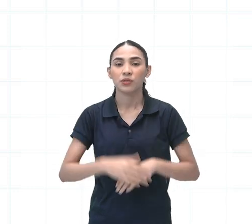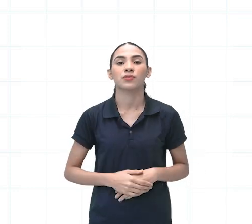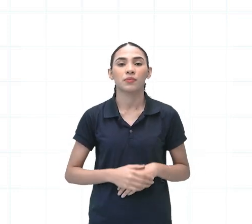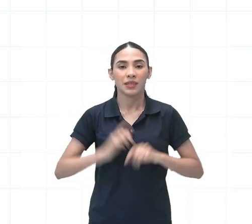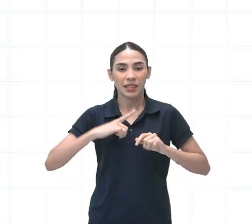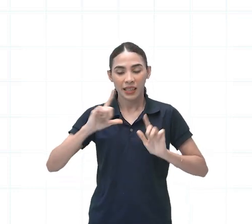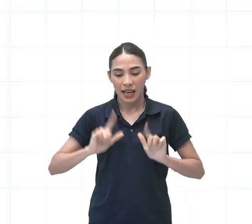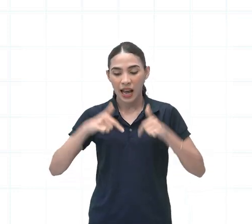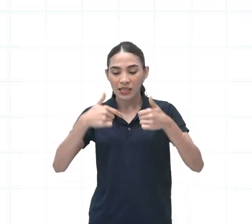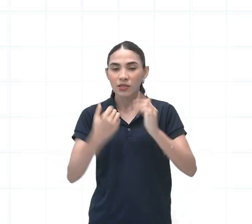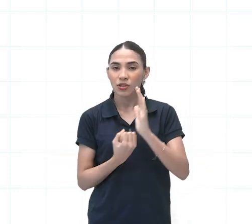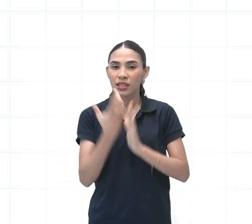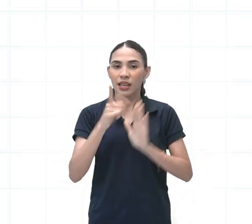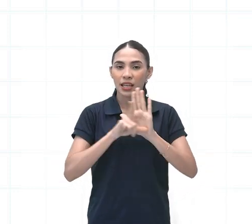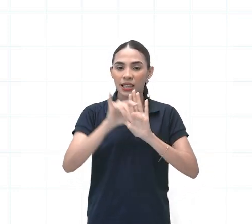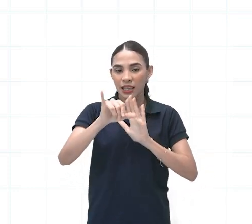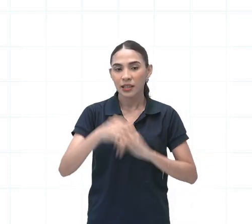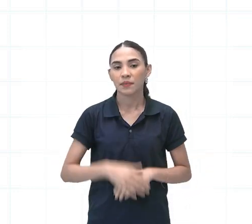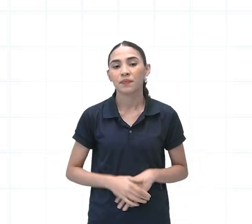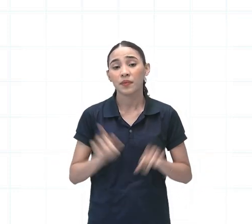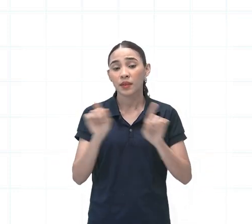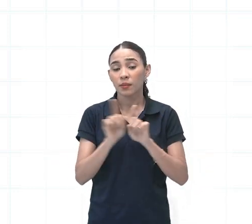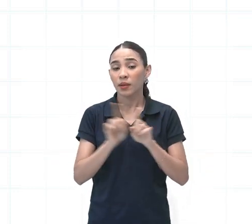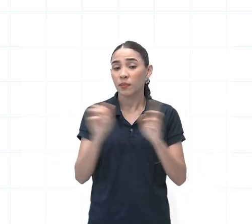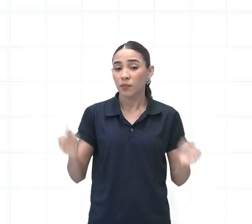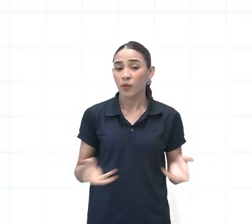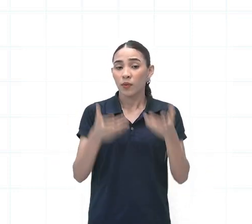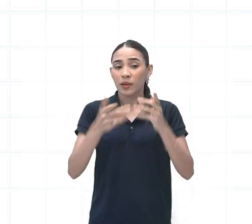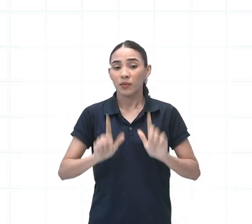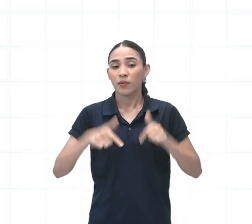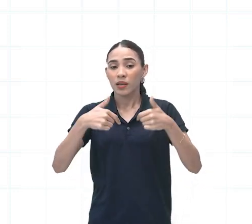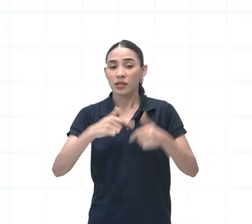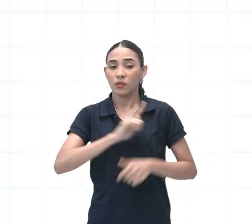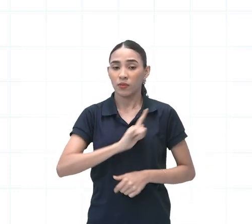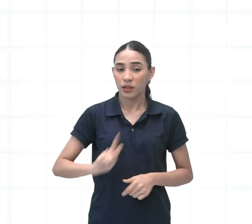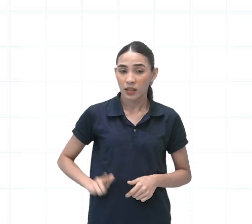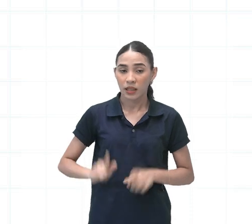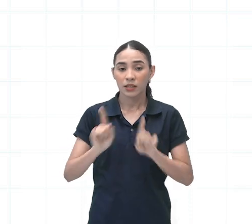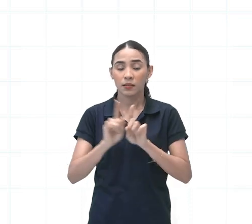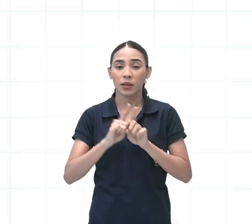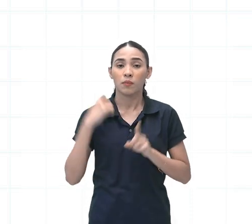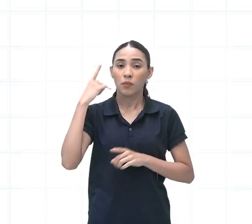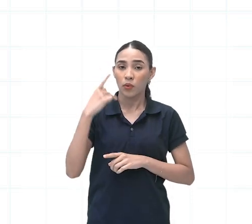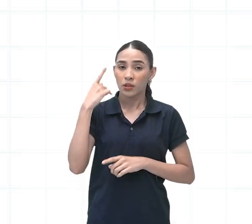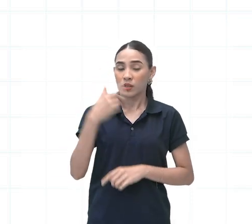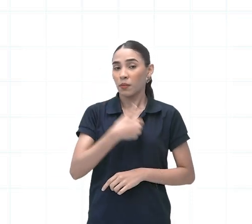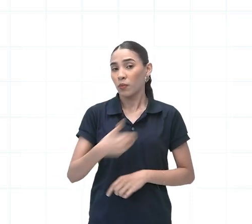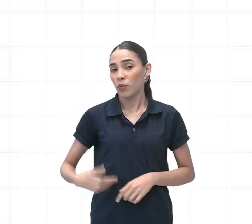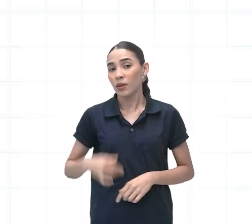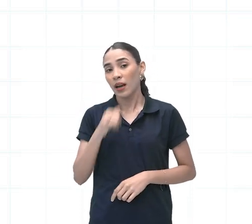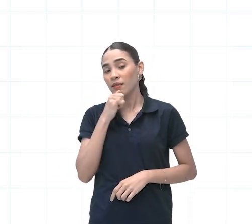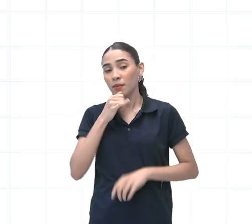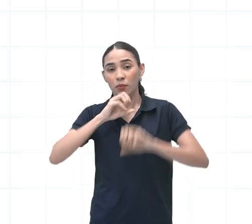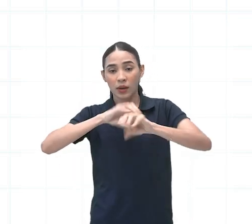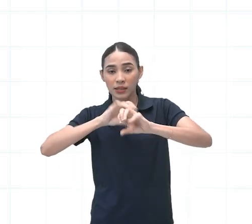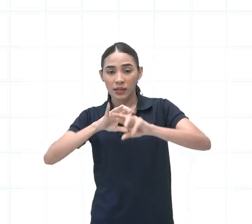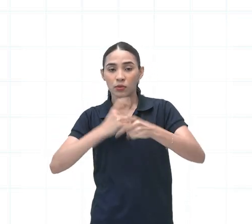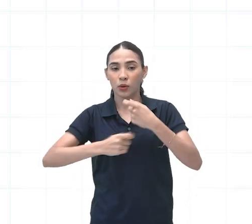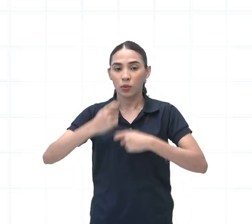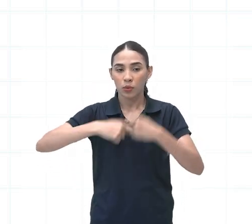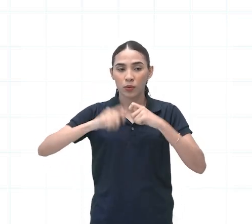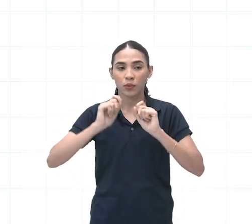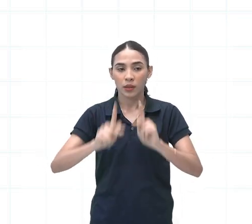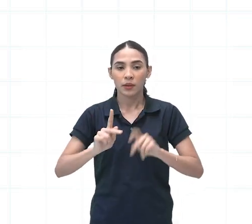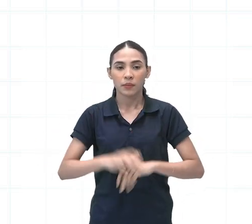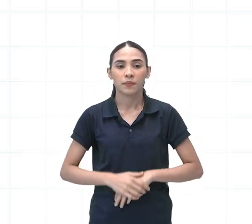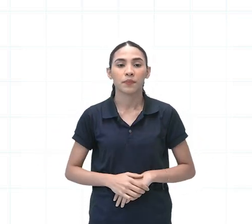agem executando as leis e, claro, promovendo aí ações governamentais de políticas públicas como educação financeira,